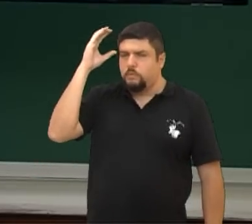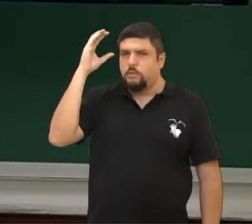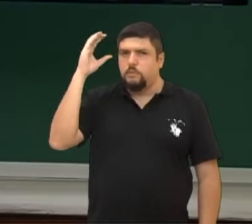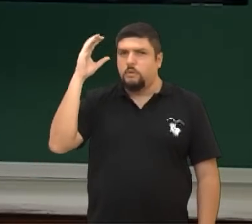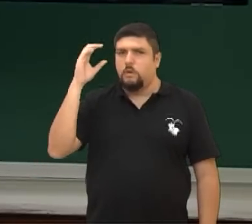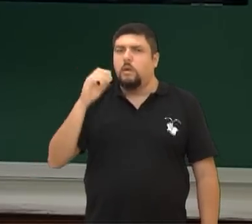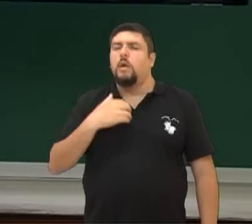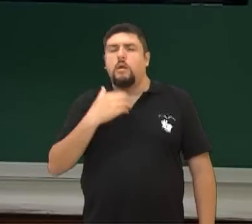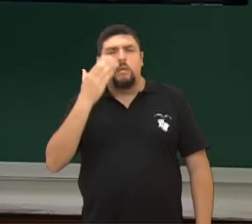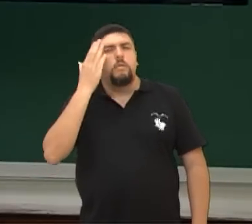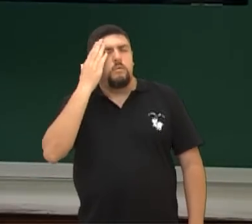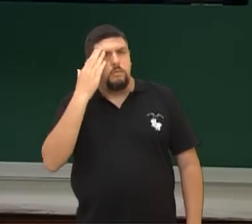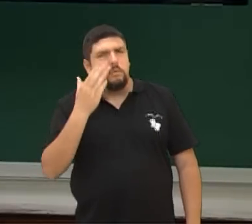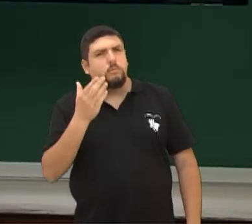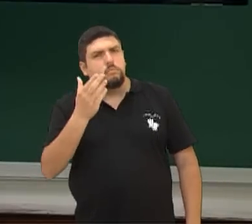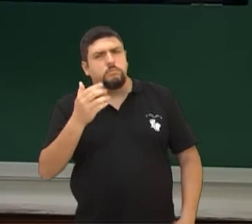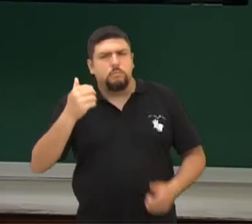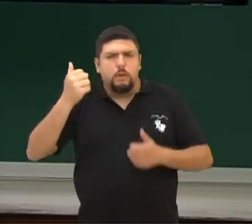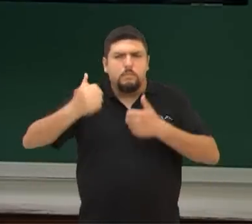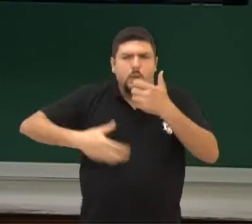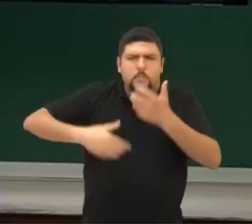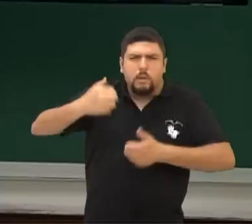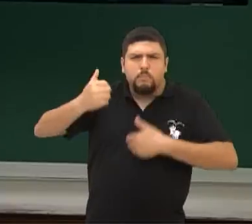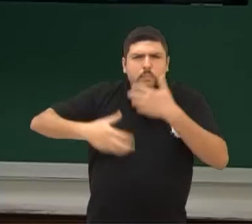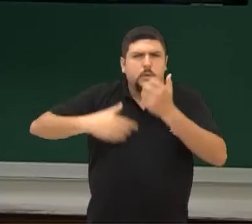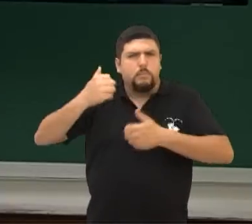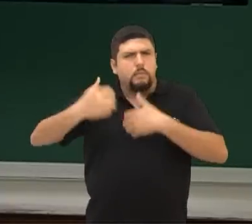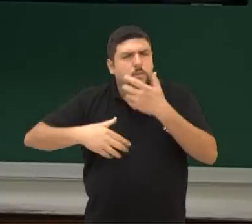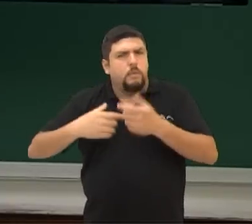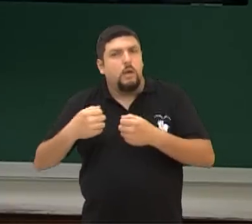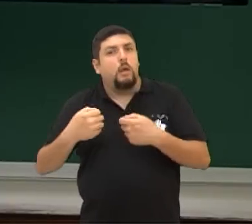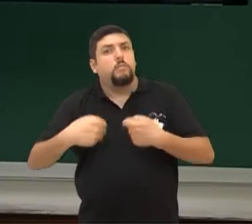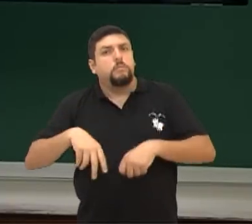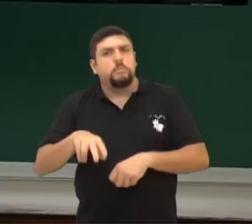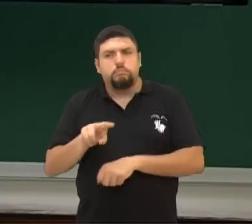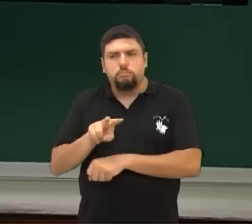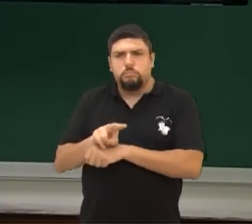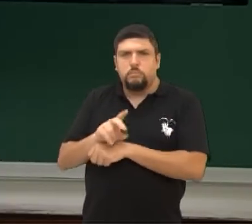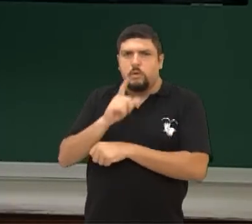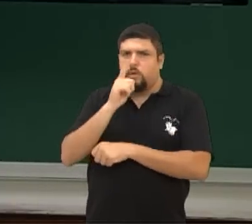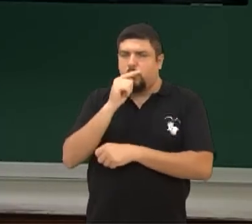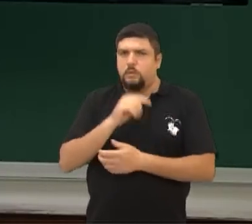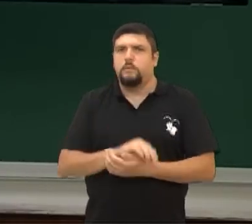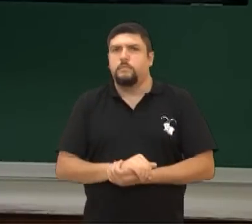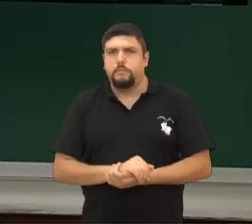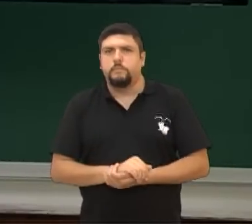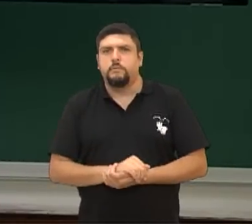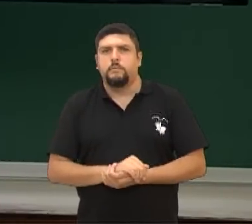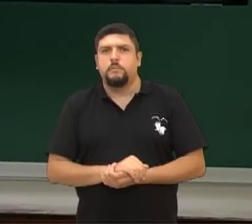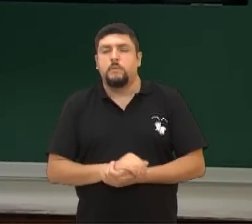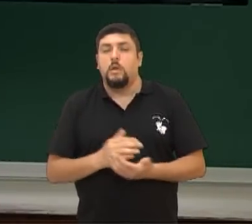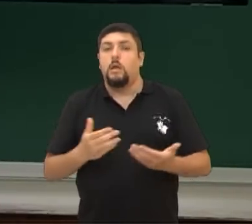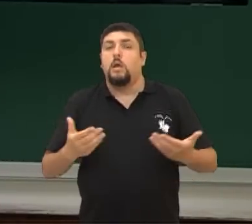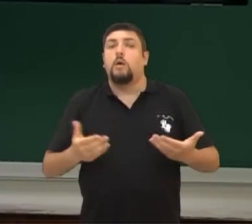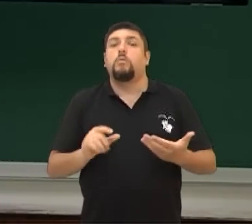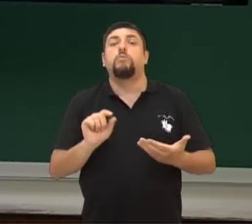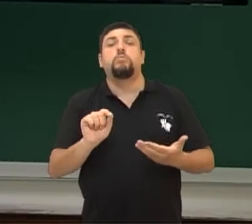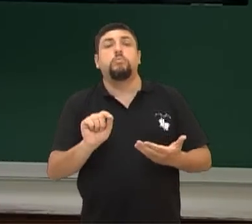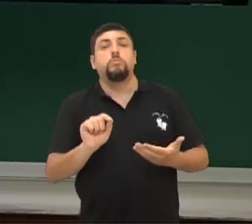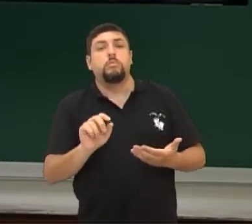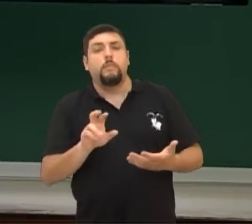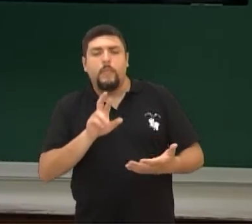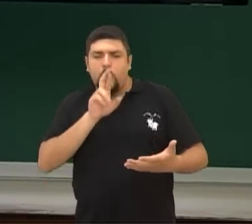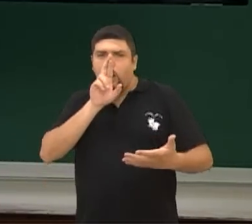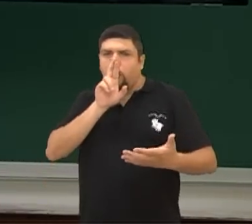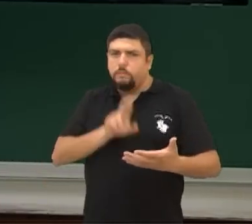vem ouvindo isso há muito tempo, que nós temos que ter cuidado com a nossa água, né? E que agora vem a resposta